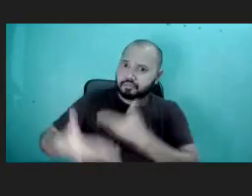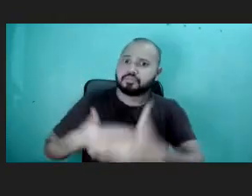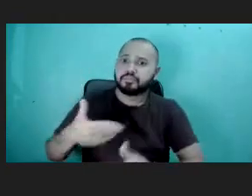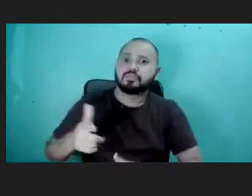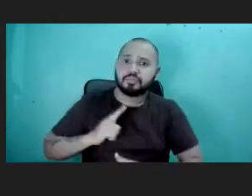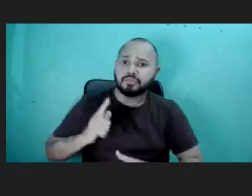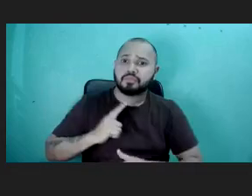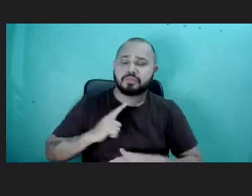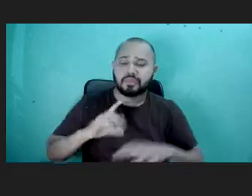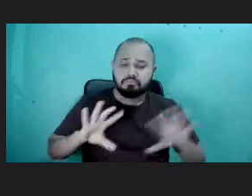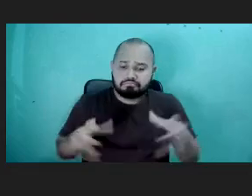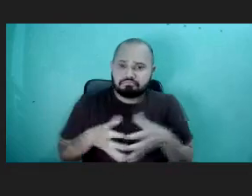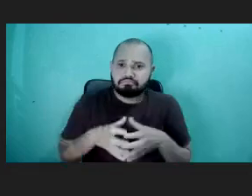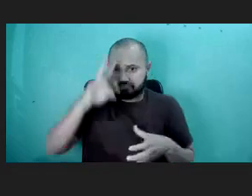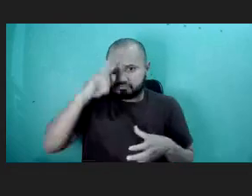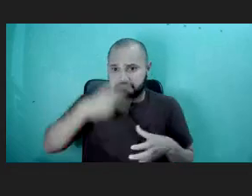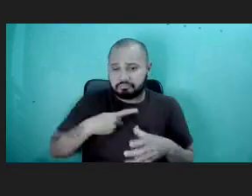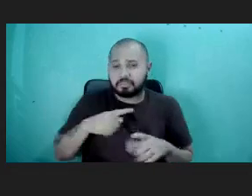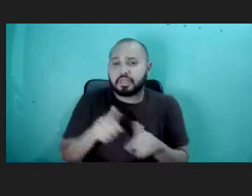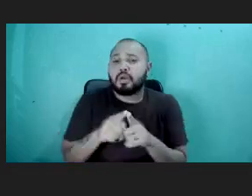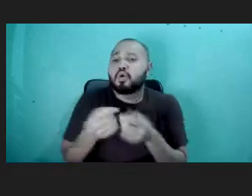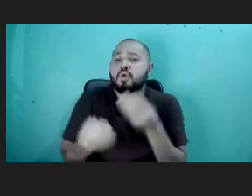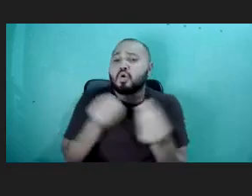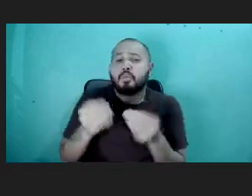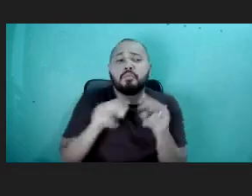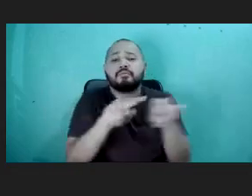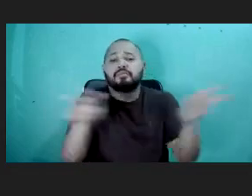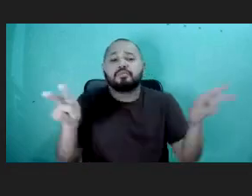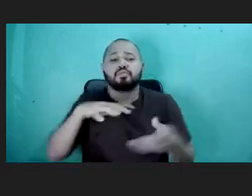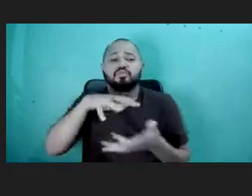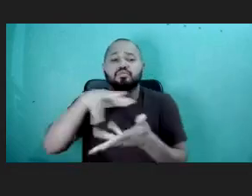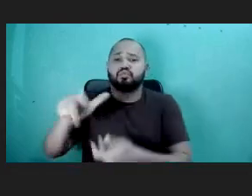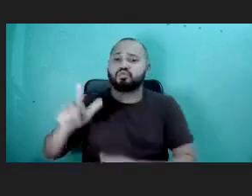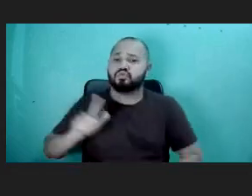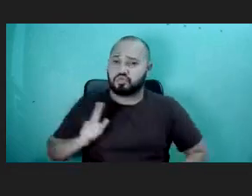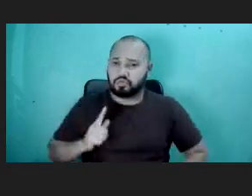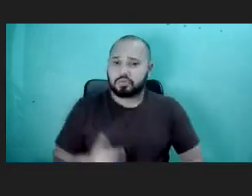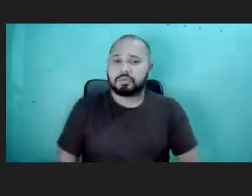mesmo e com a forma como se compreende o mundo, né?